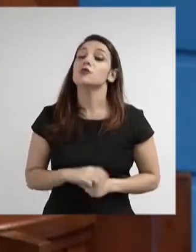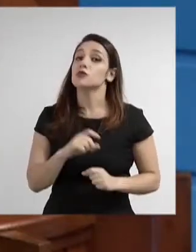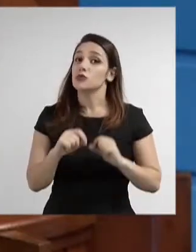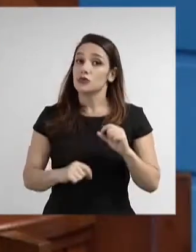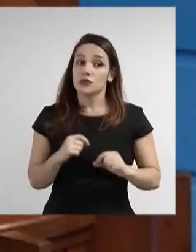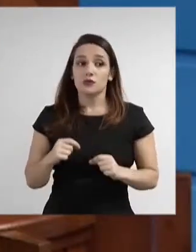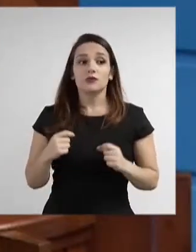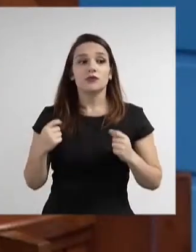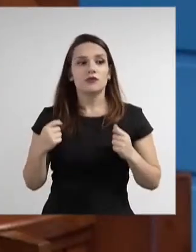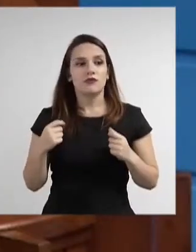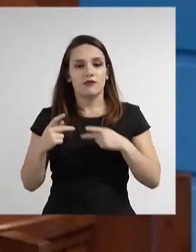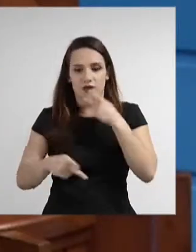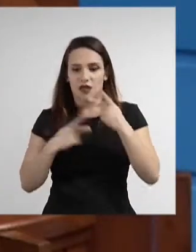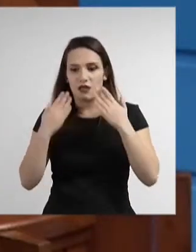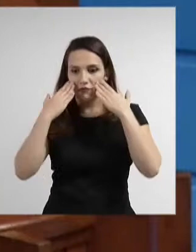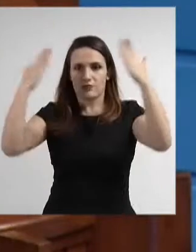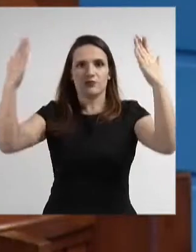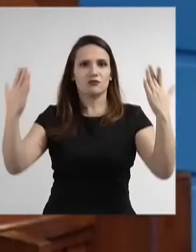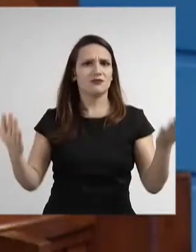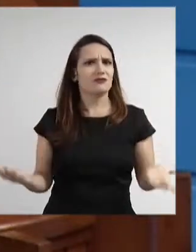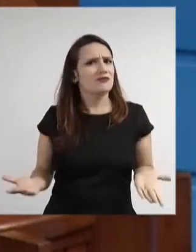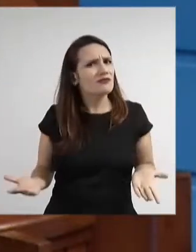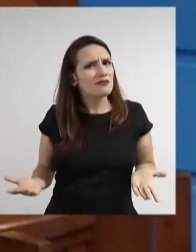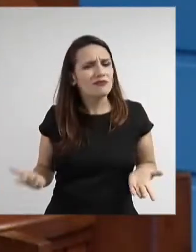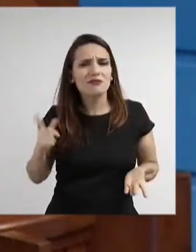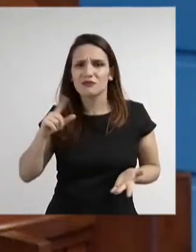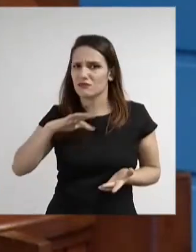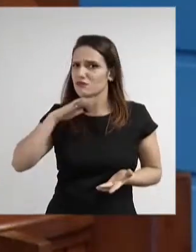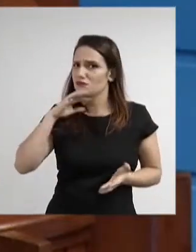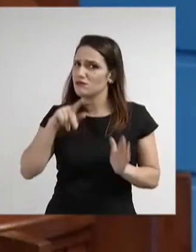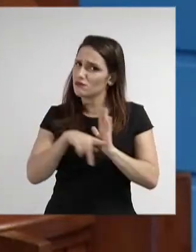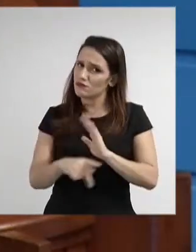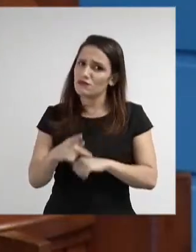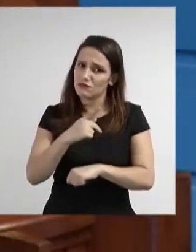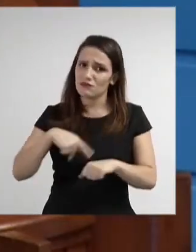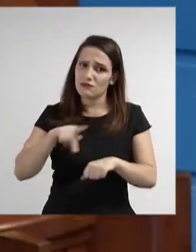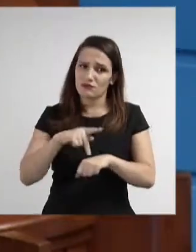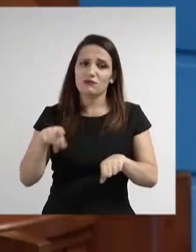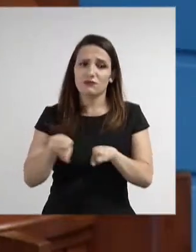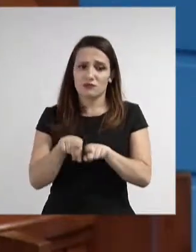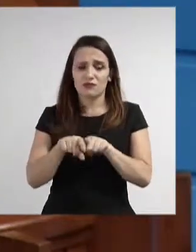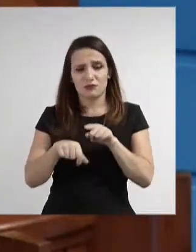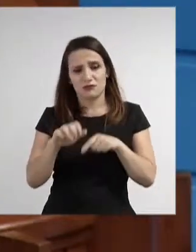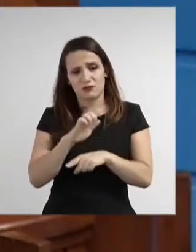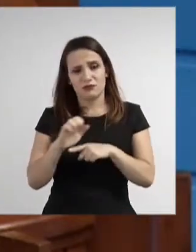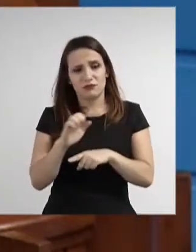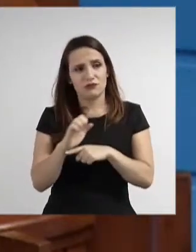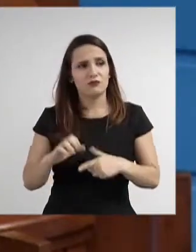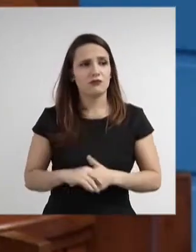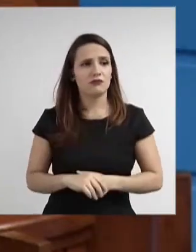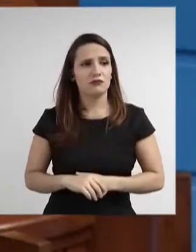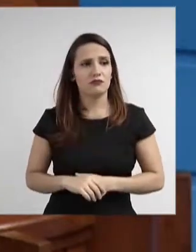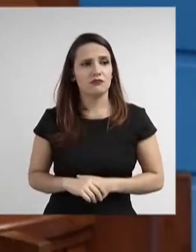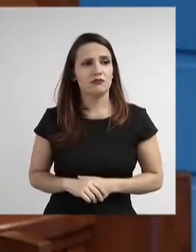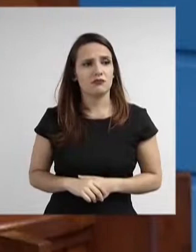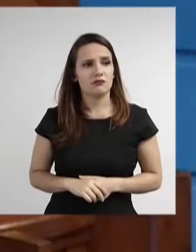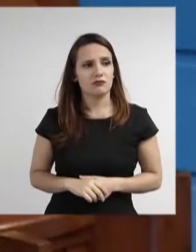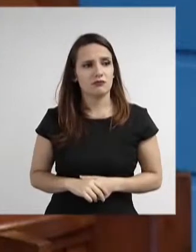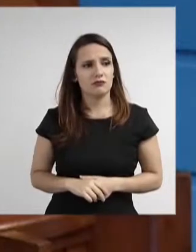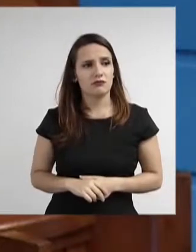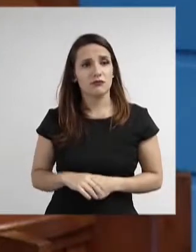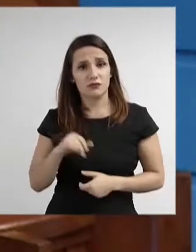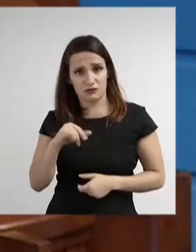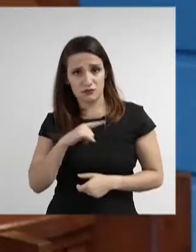sendo colocada publicamente é ruim para o país, para o nosso Estado. Deveria deixar a sua